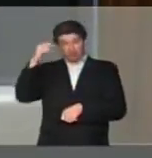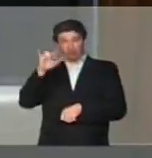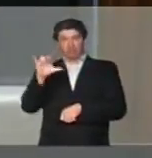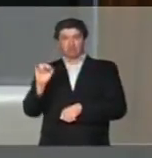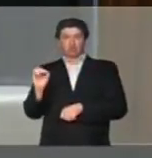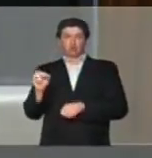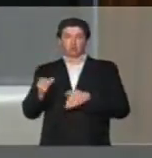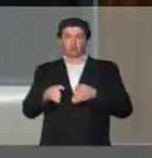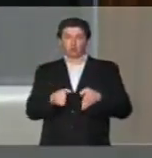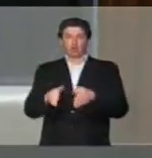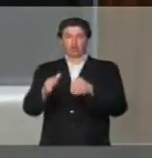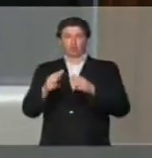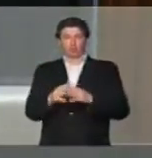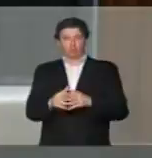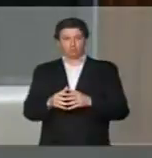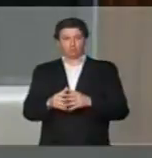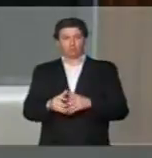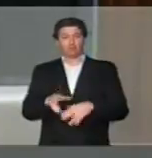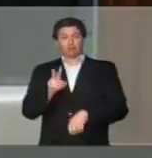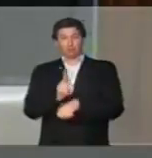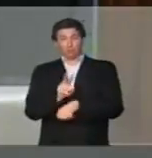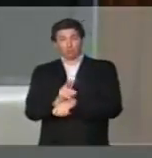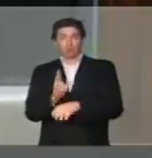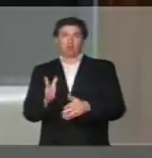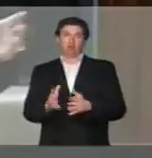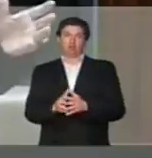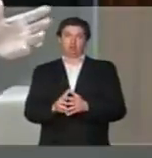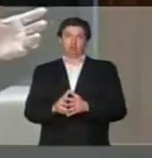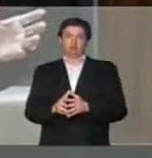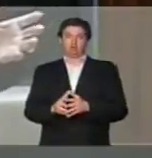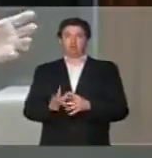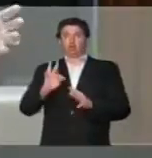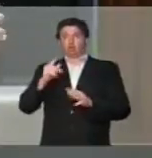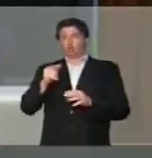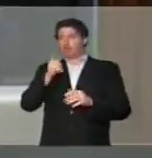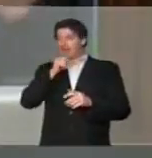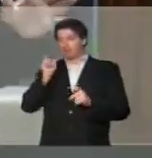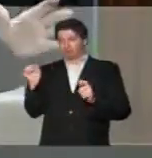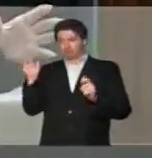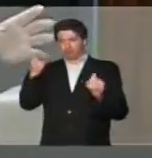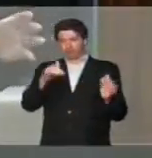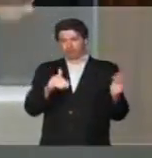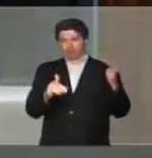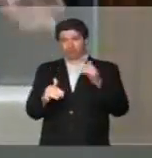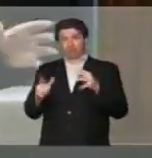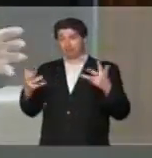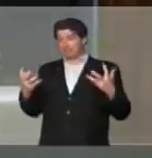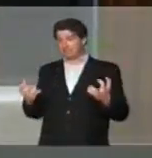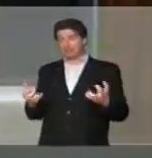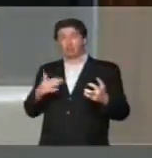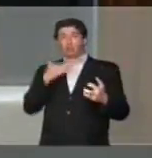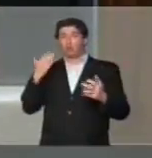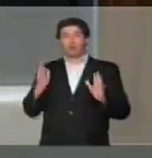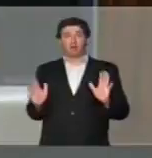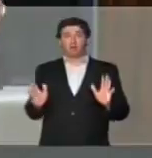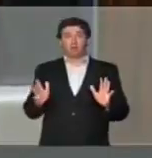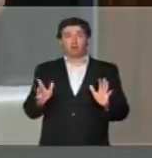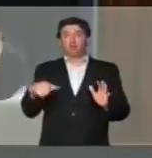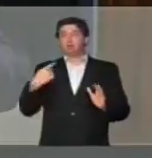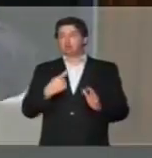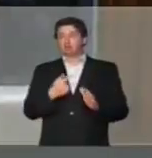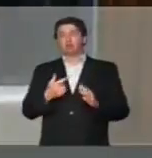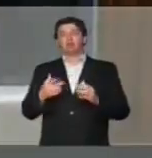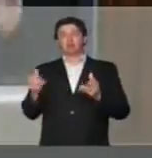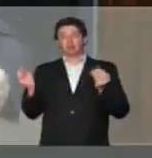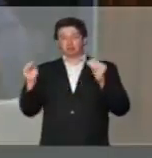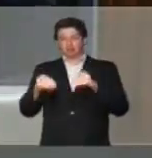A gente tem que cuidar dos seus afluentes que foram assoreados, que morreram. A gente tem que